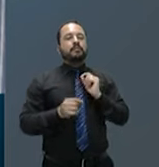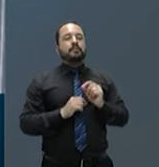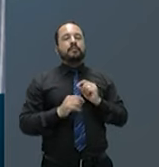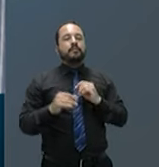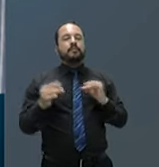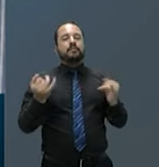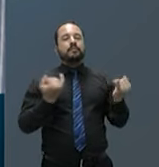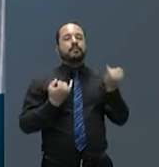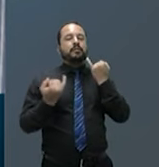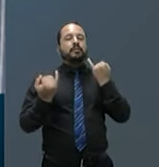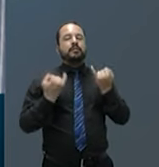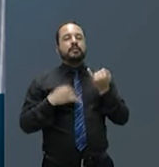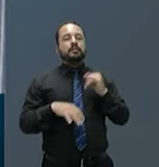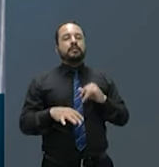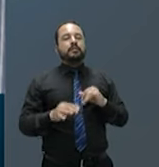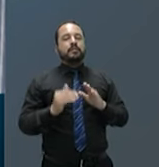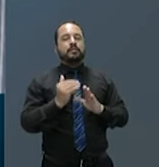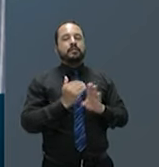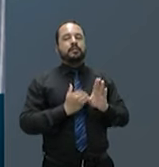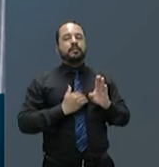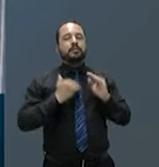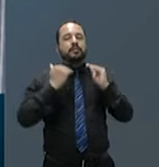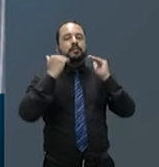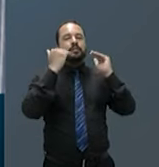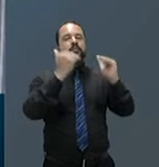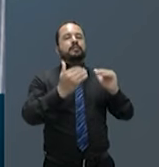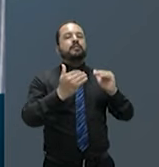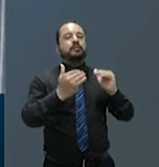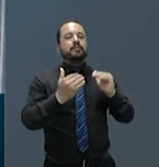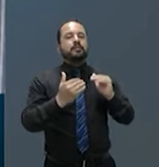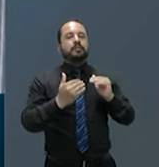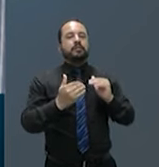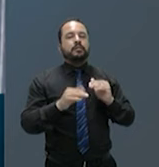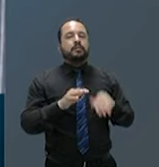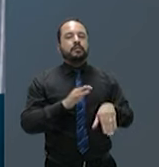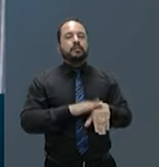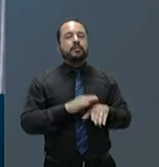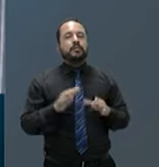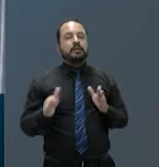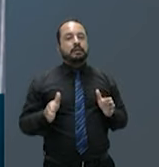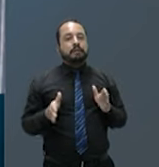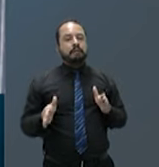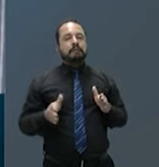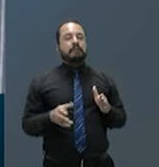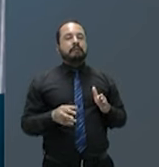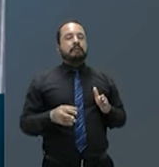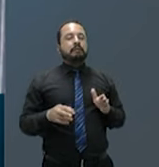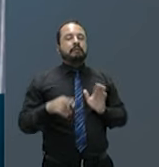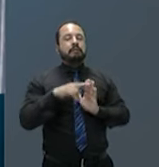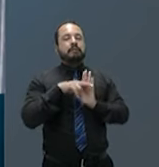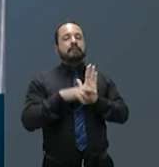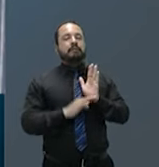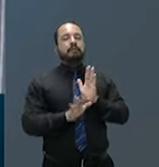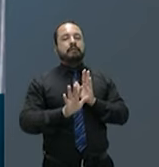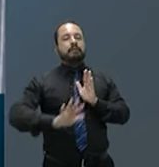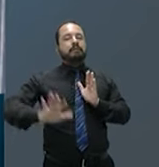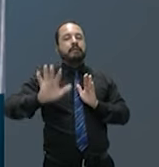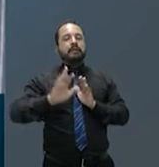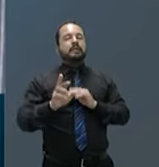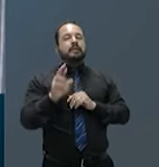que superou momentaneamente a regra geral prevista no Aresp